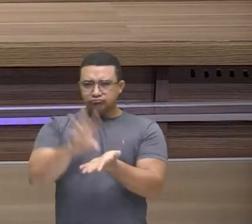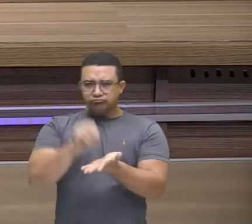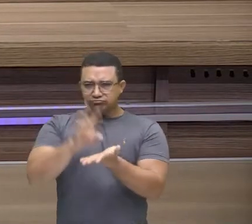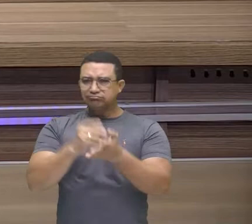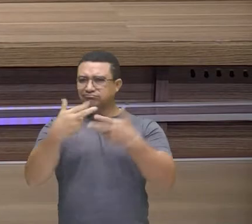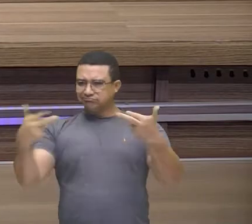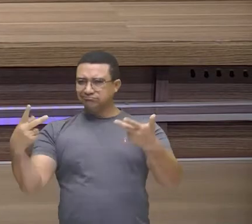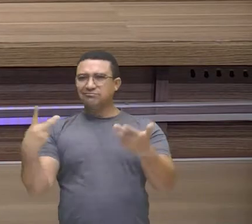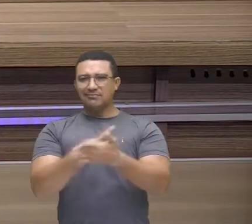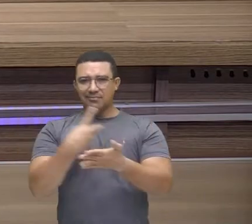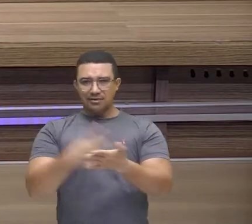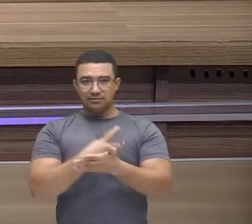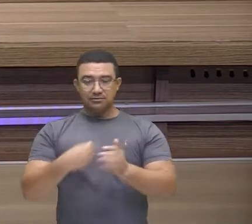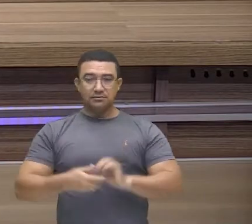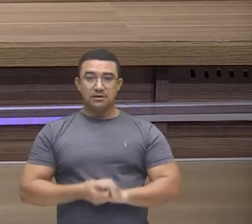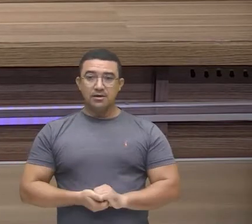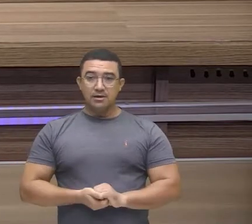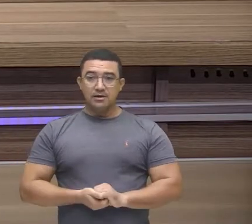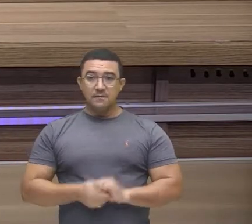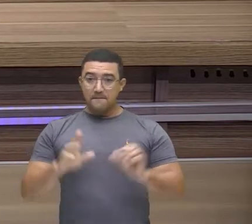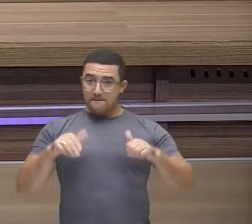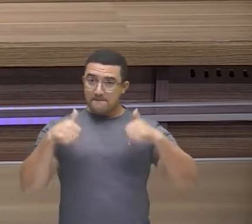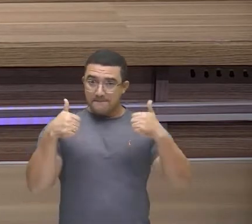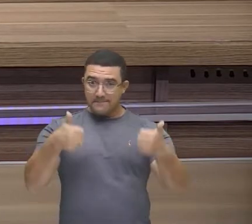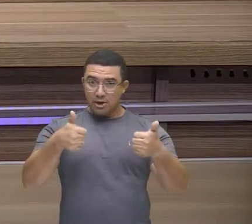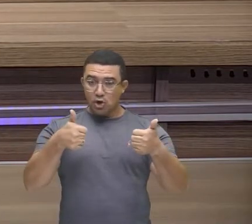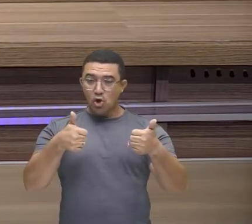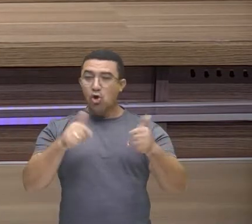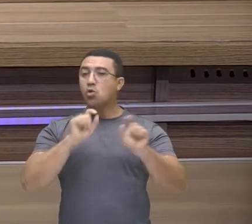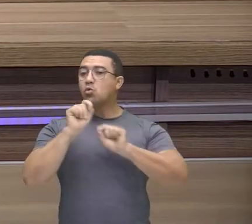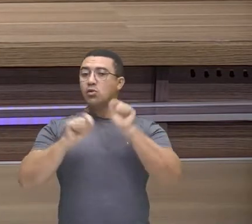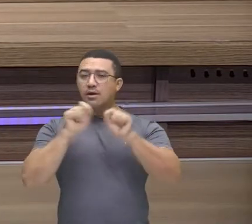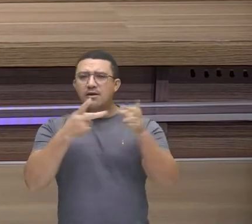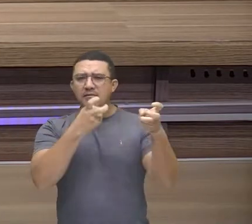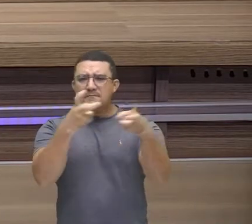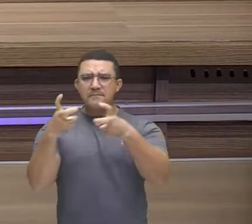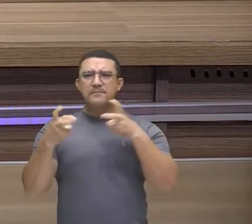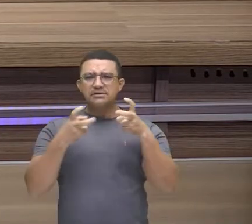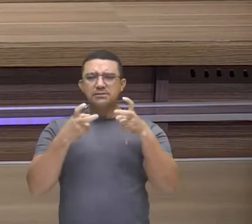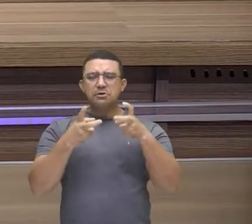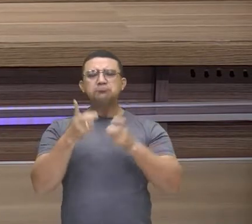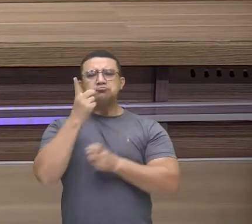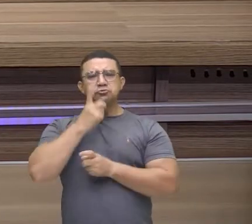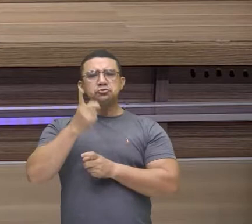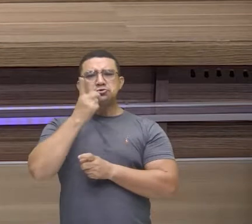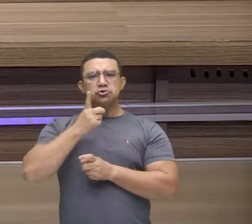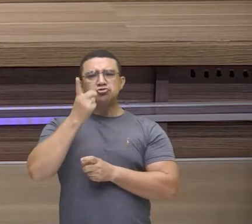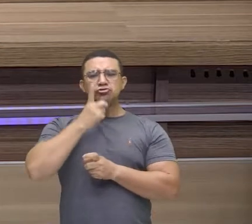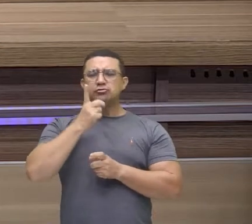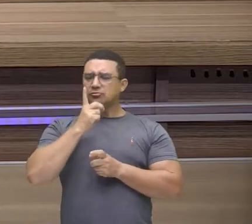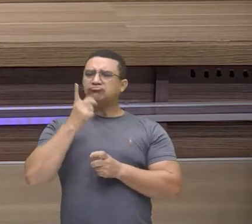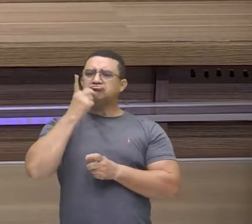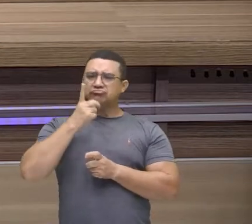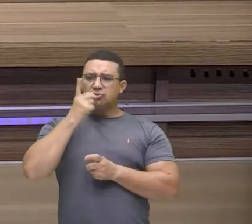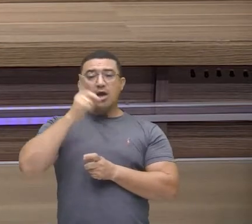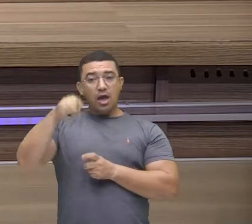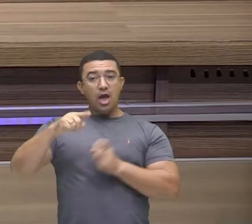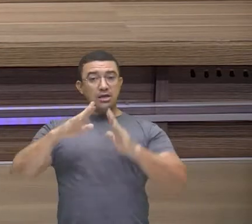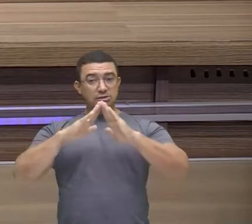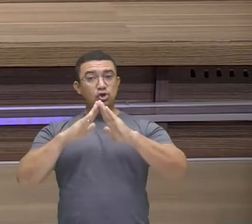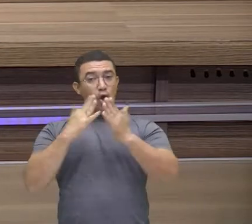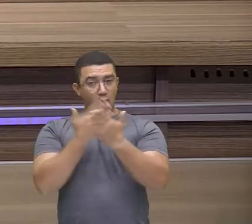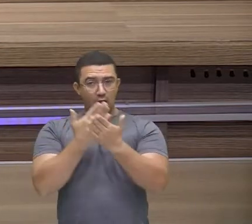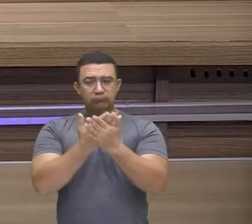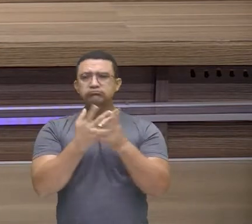para testemunhar, para perceber isso no dia a dia, todos os dias, é a escola.